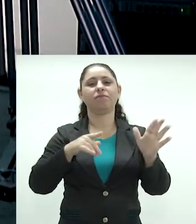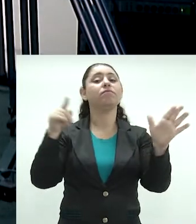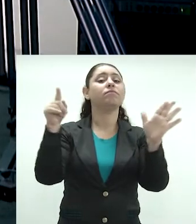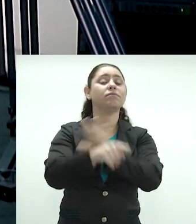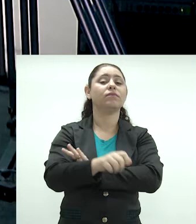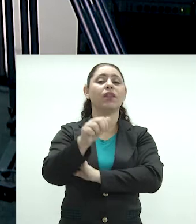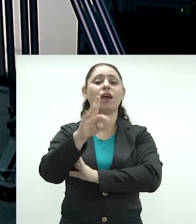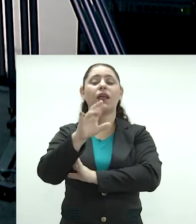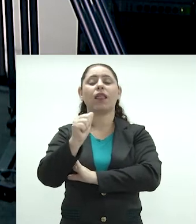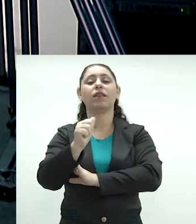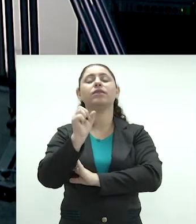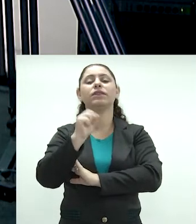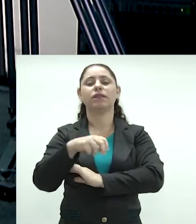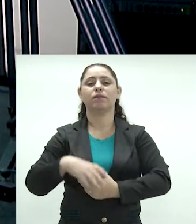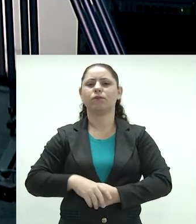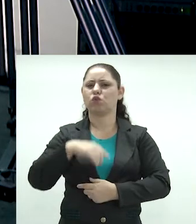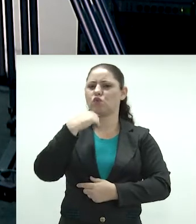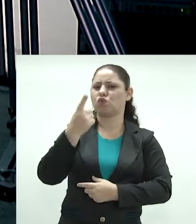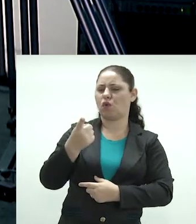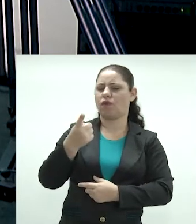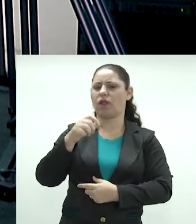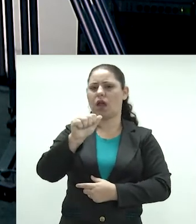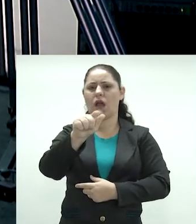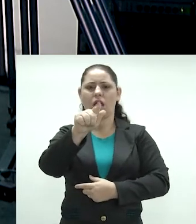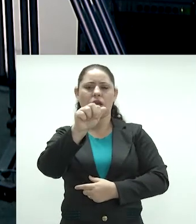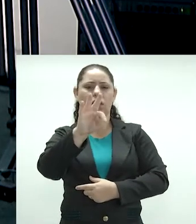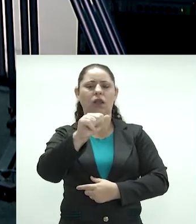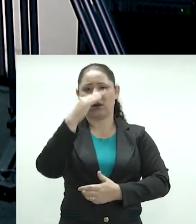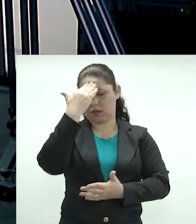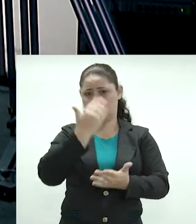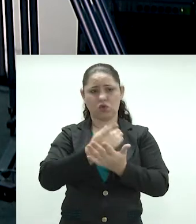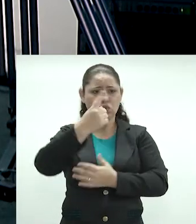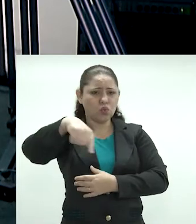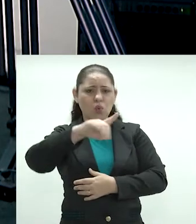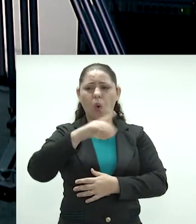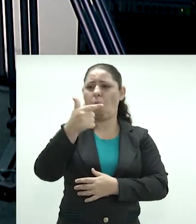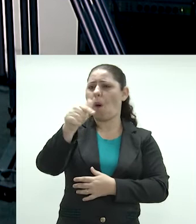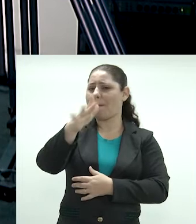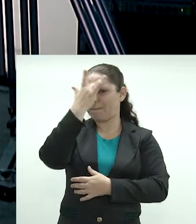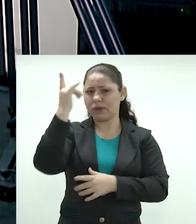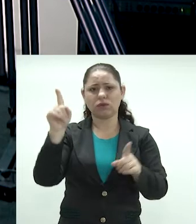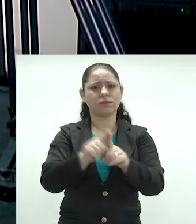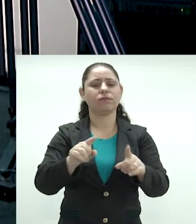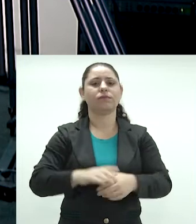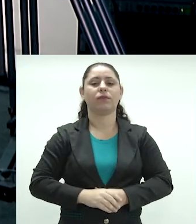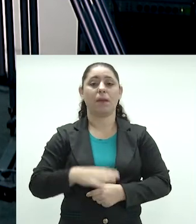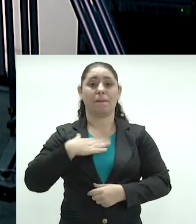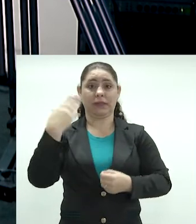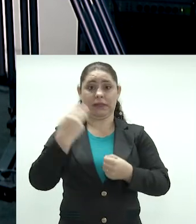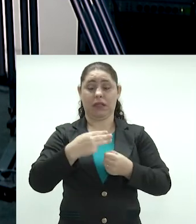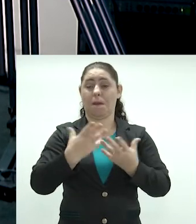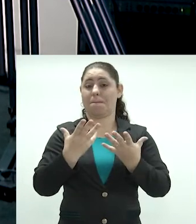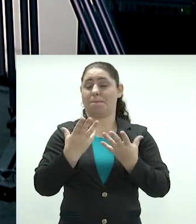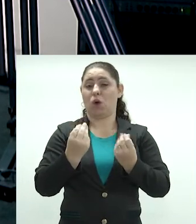gente, Areta, qual que é? Temos sim. A dúvida da seguidora Agatha é a seguinte, que eu acredito que seja a dúvida de muitas outras pessoas também. Minha cidade está tendo